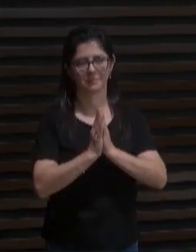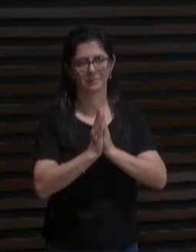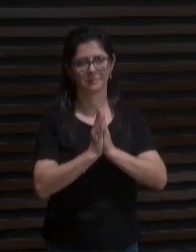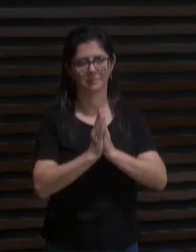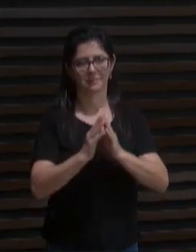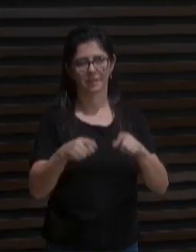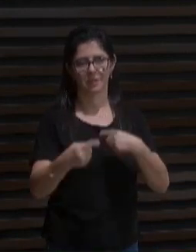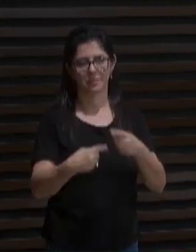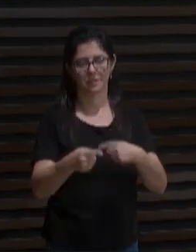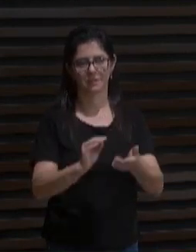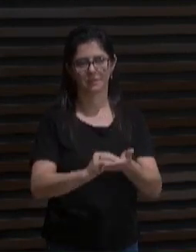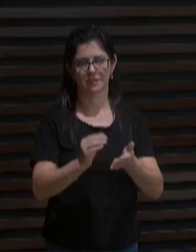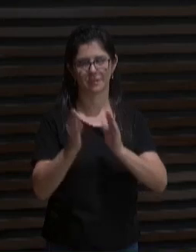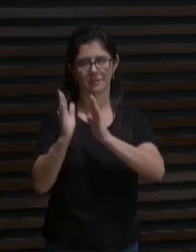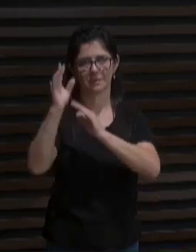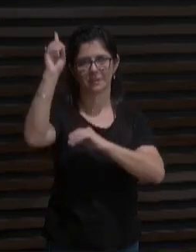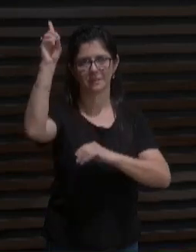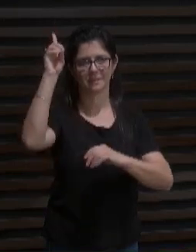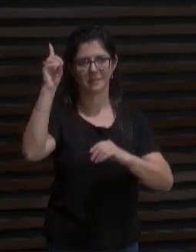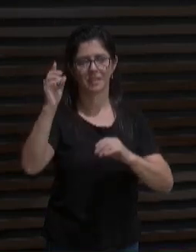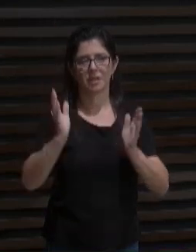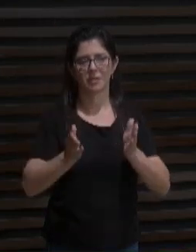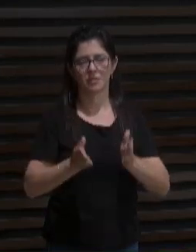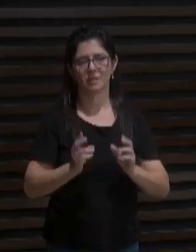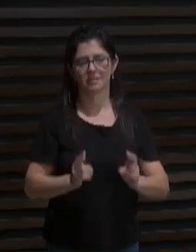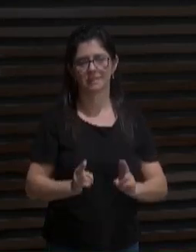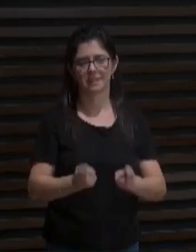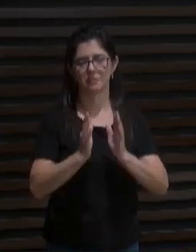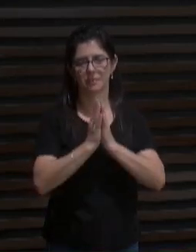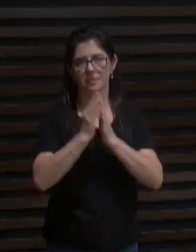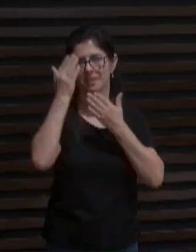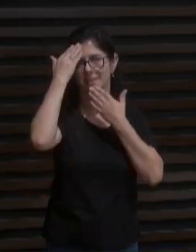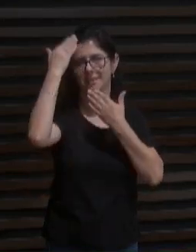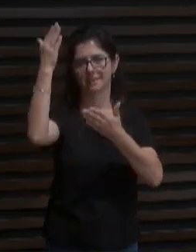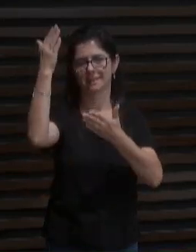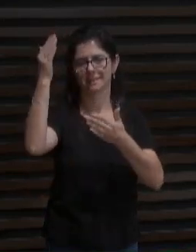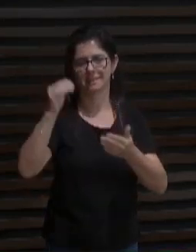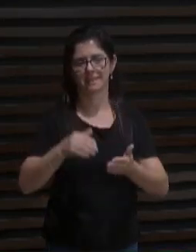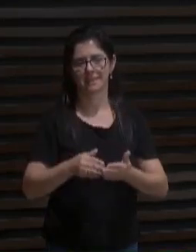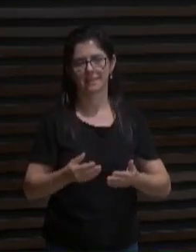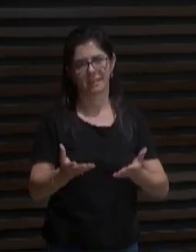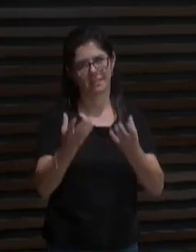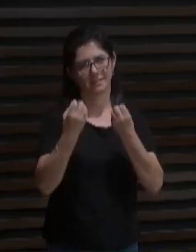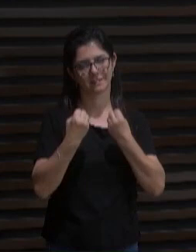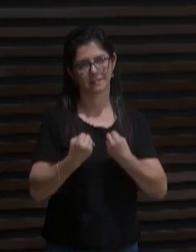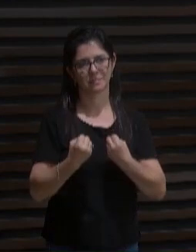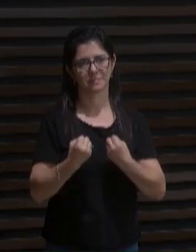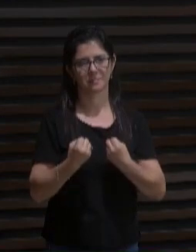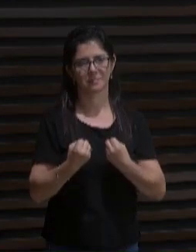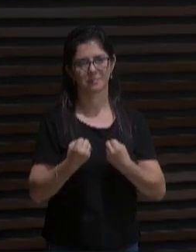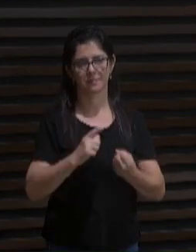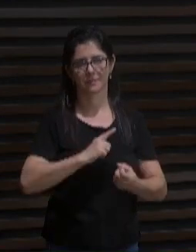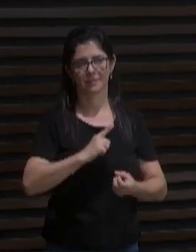mão de Deus. Você vai agradecer até receber. Eu tenho algumas senhoras aqui que